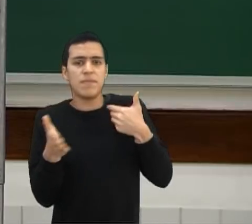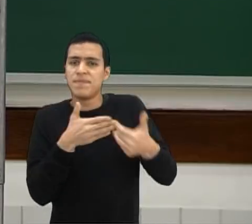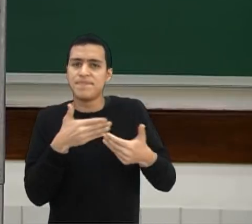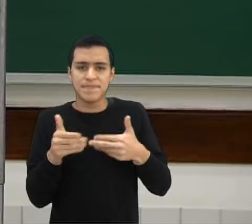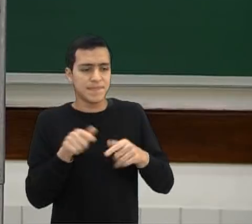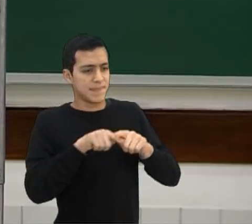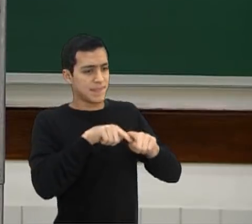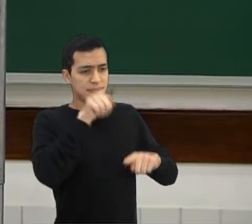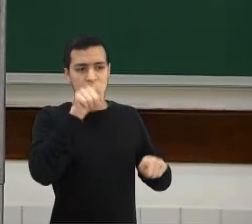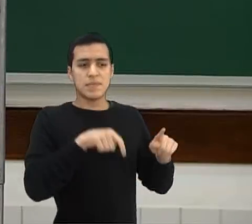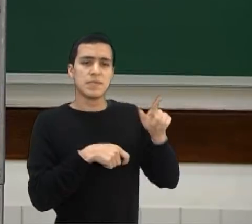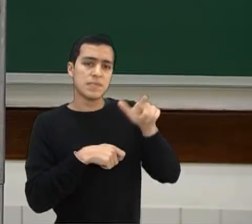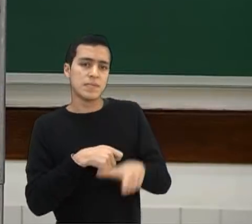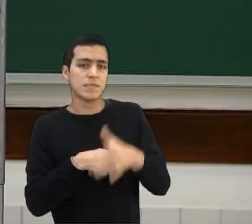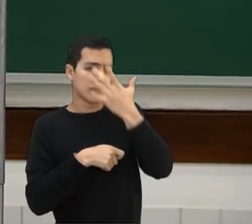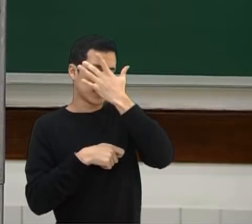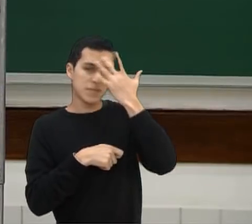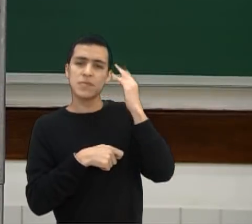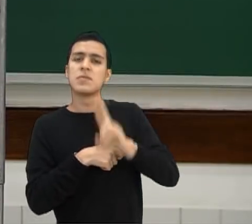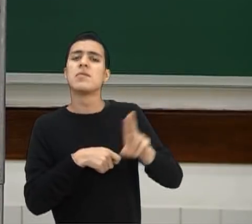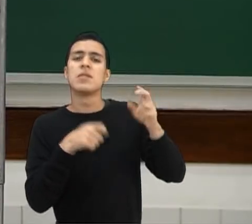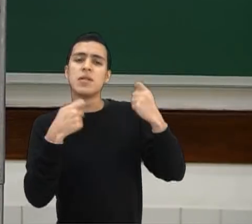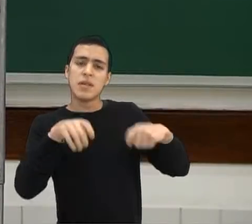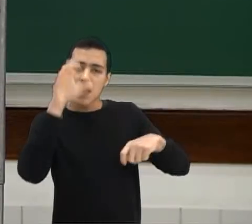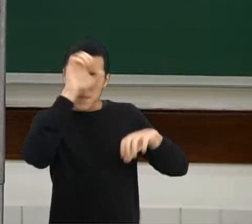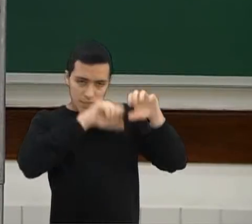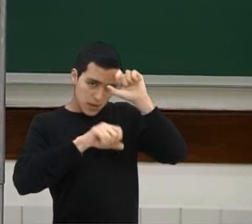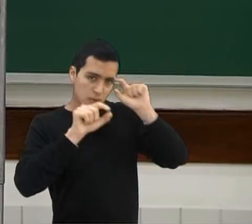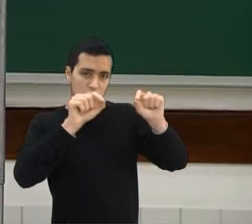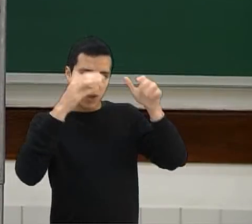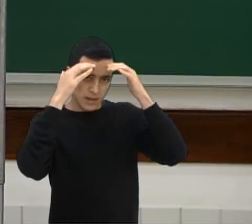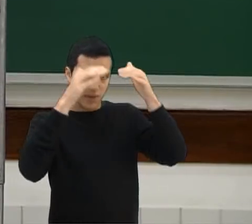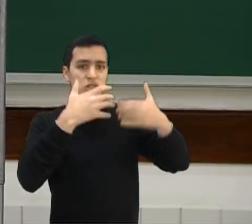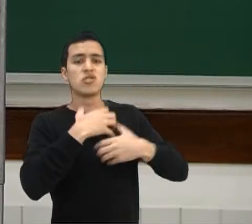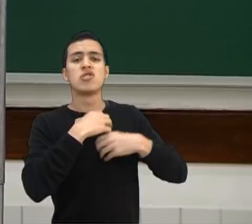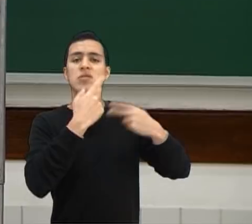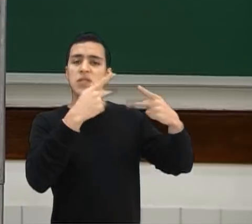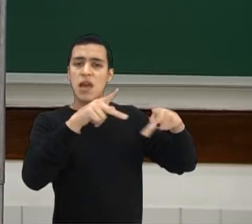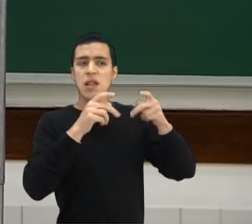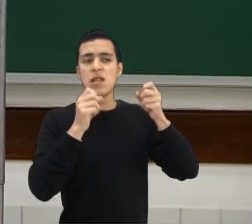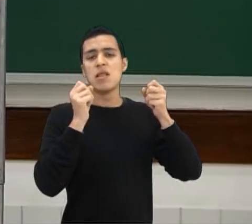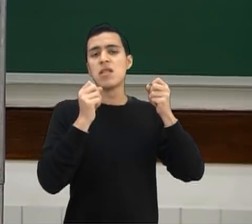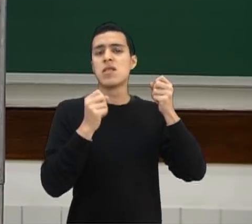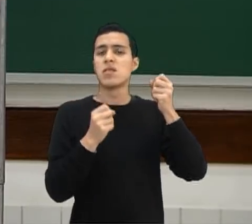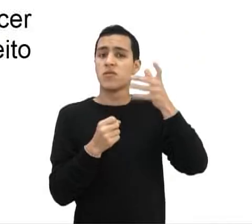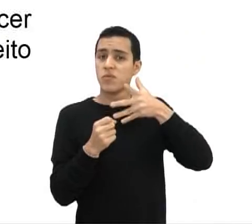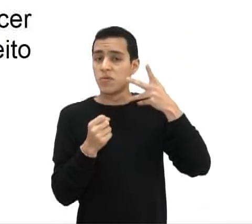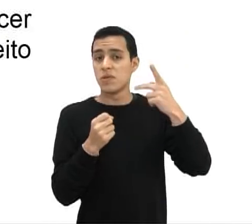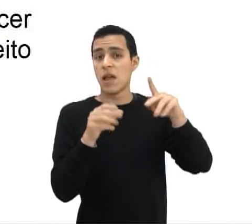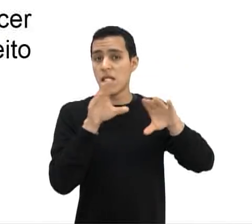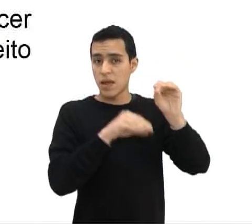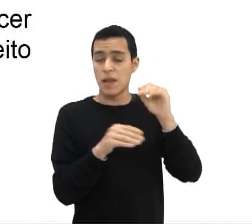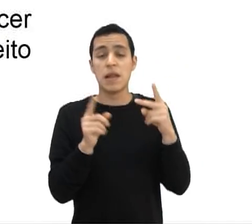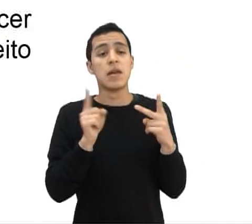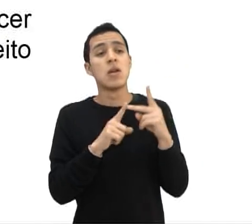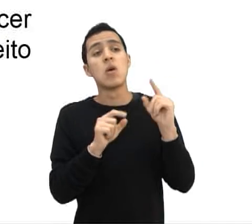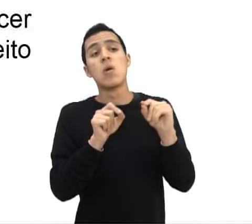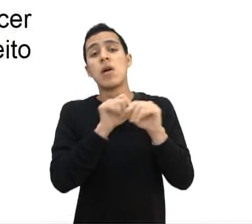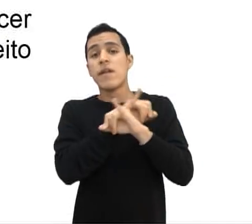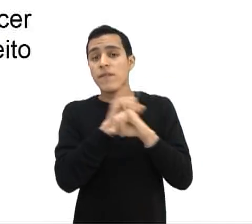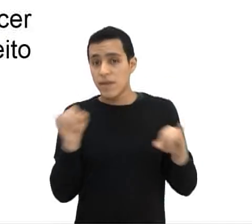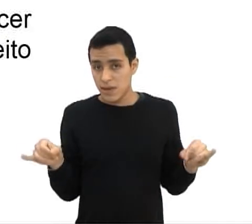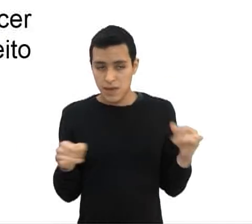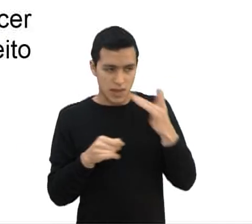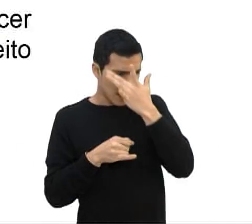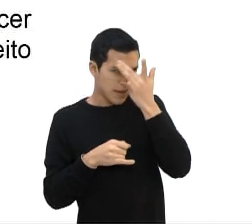da variação que a pessoa utilize, a gente tem que aprender a respeitar. Tá? No segundo item desse lembrete, eu coloquei que o importante é que as pessoas